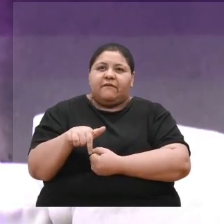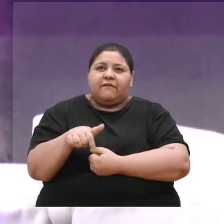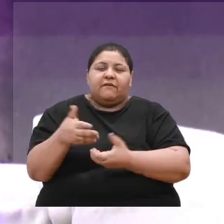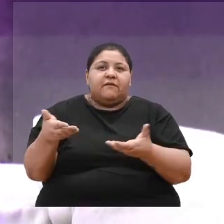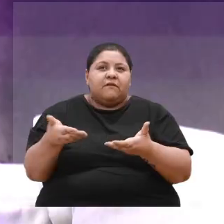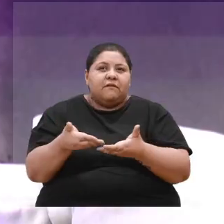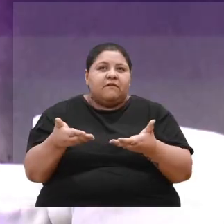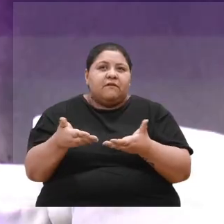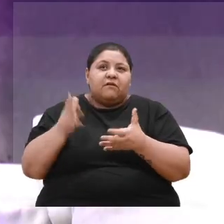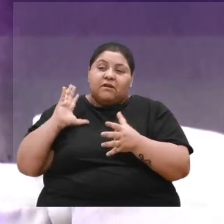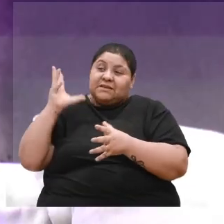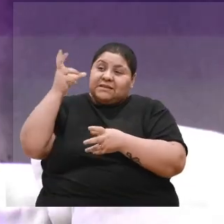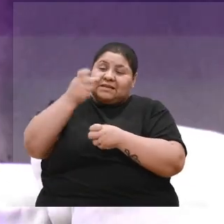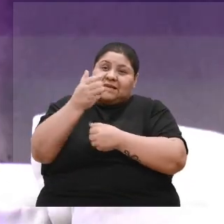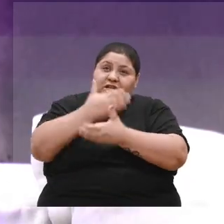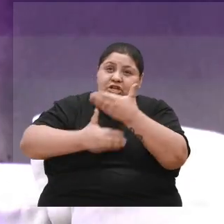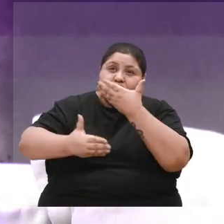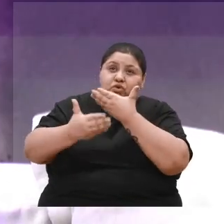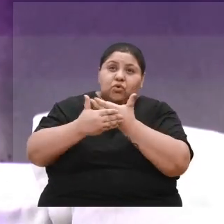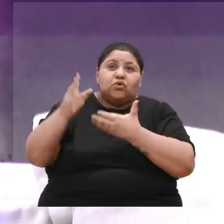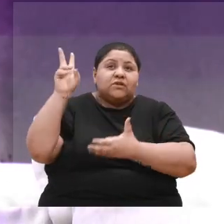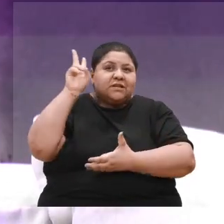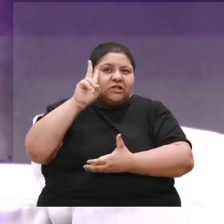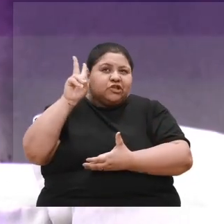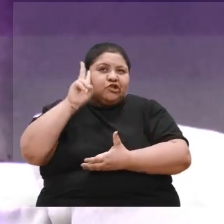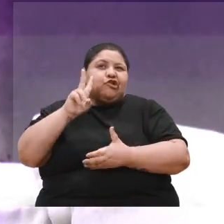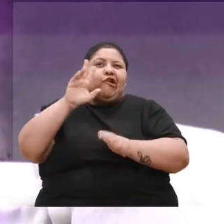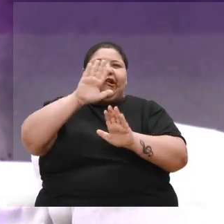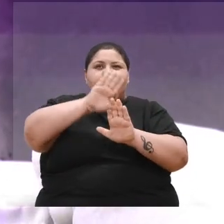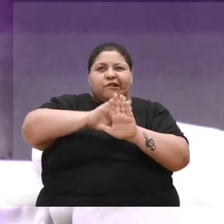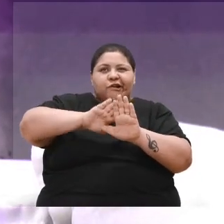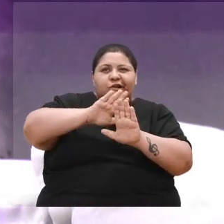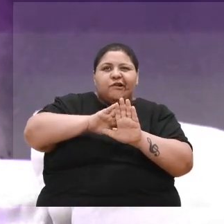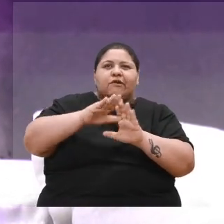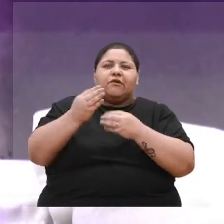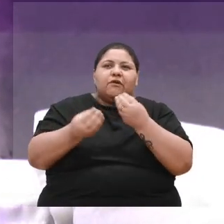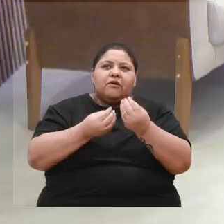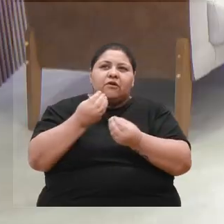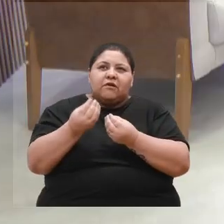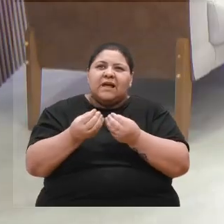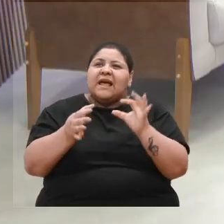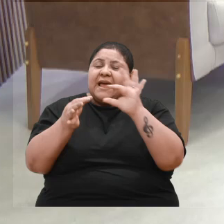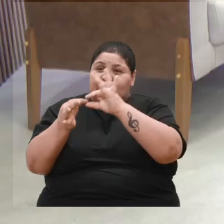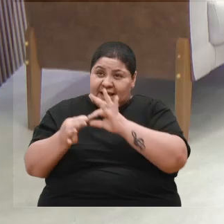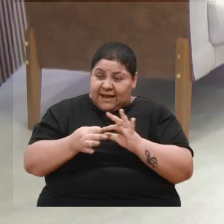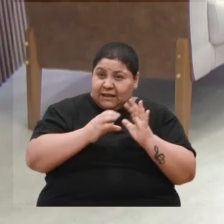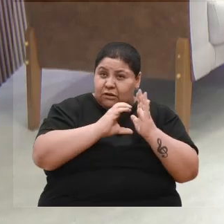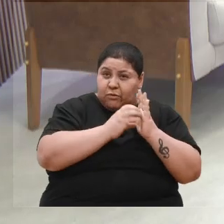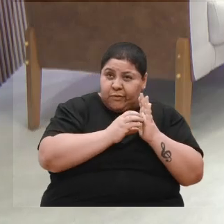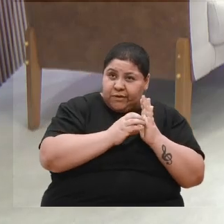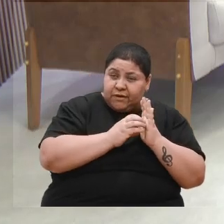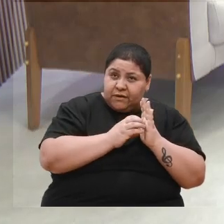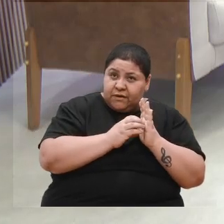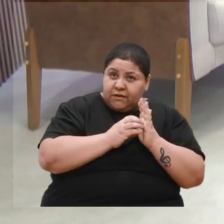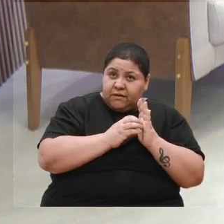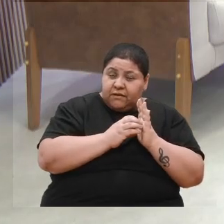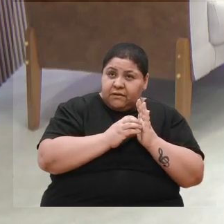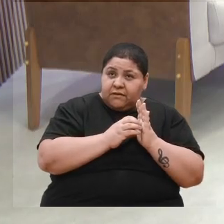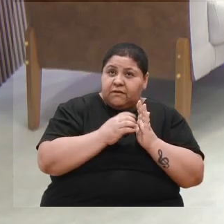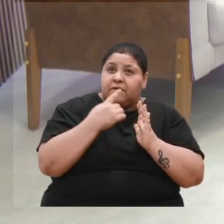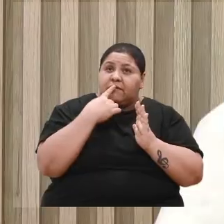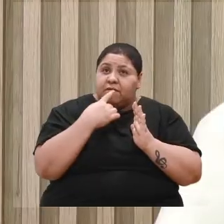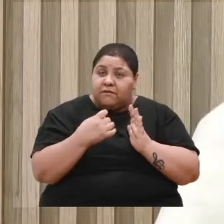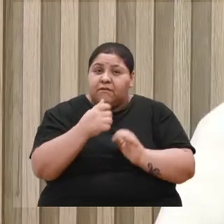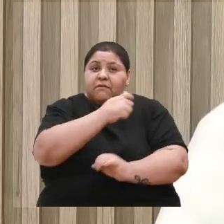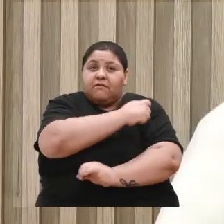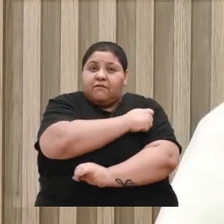Né, se resgata tudo isso, se coloca no viés ideológico que teria que ser. Poliana, você é mais ligada ao partido, ou não, Raquel, porque a Rose